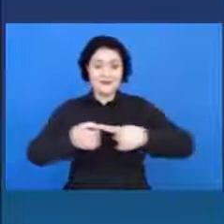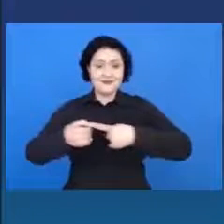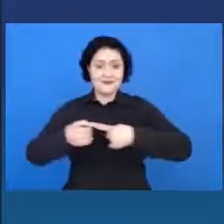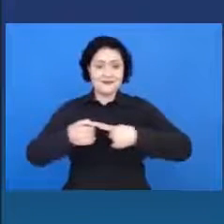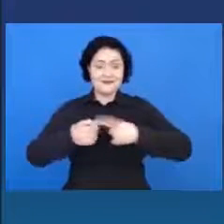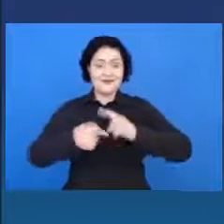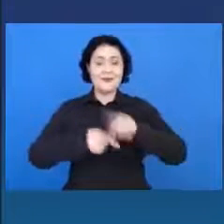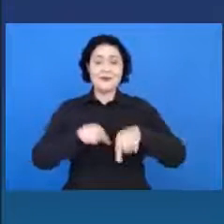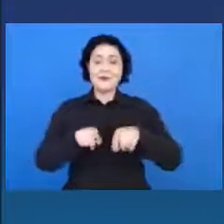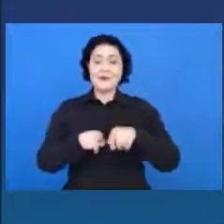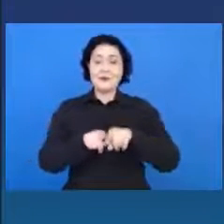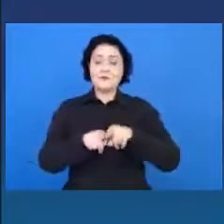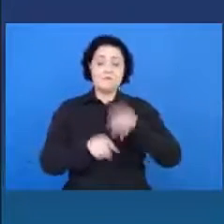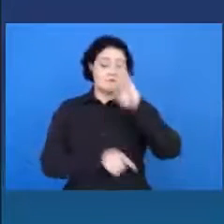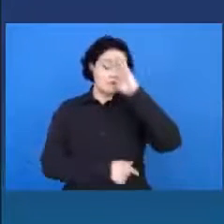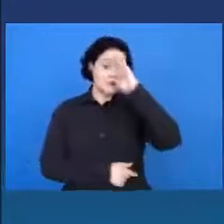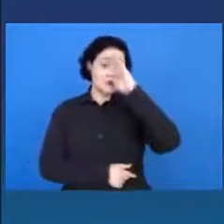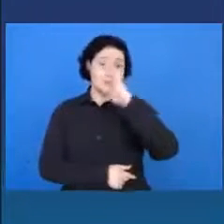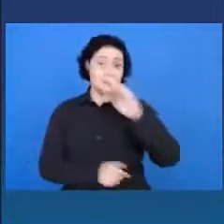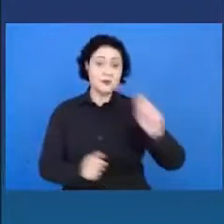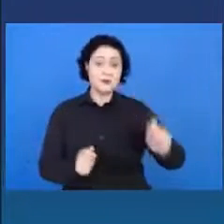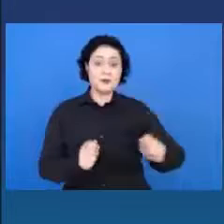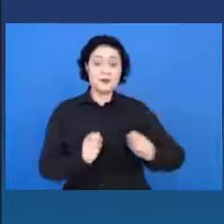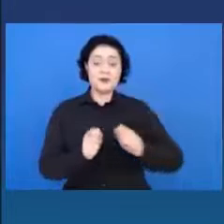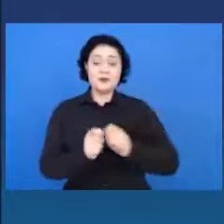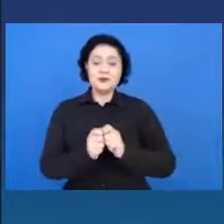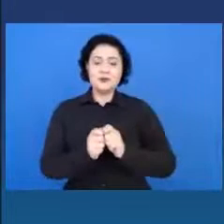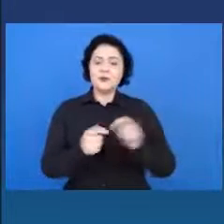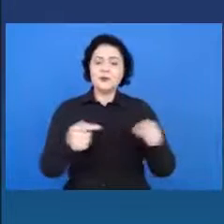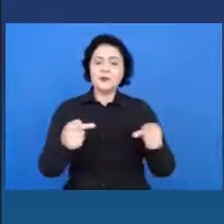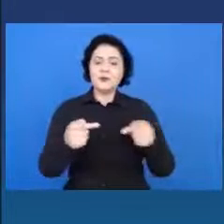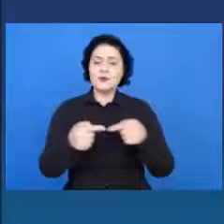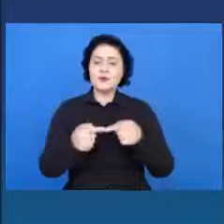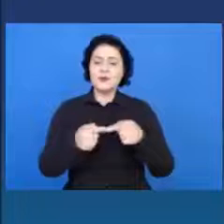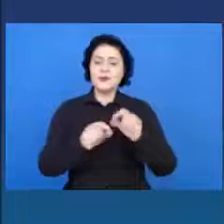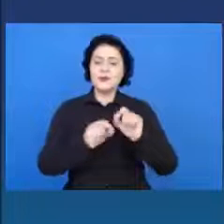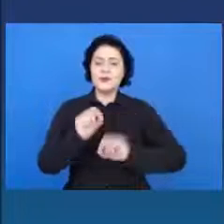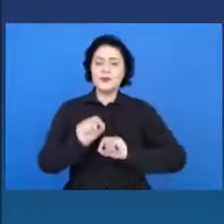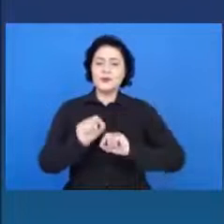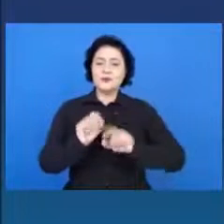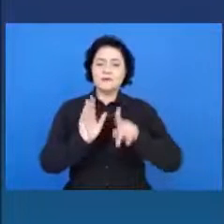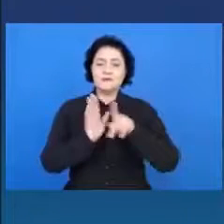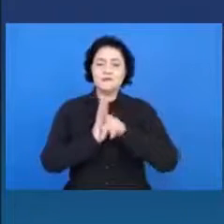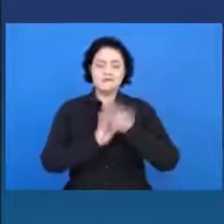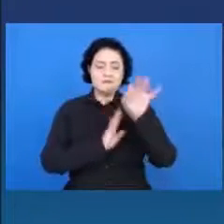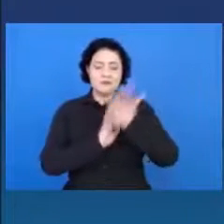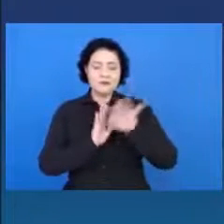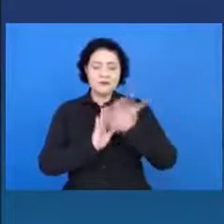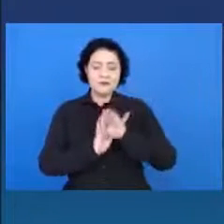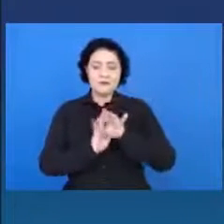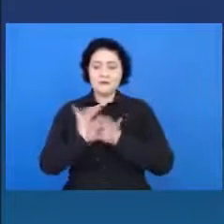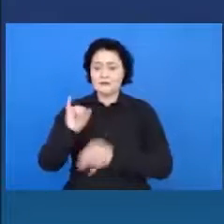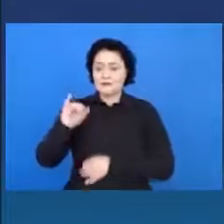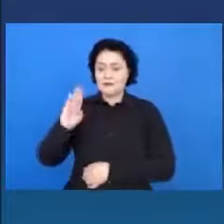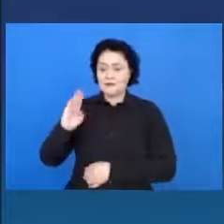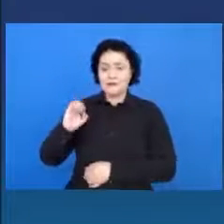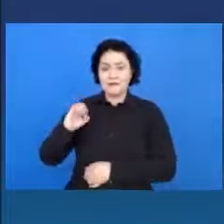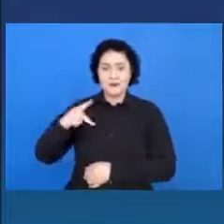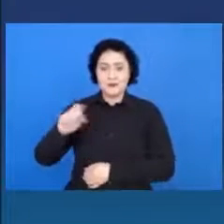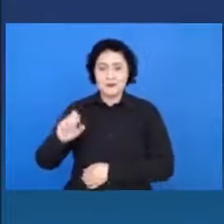depois diretamente por emissoras considerando os altos índices apresentados no Ibope